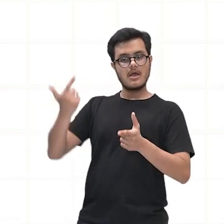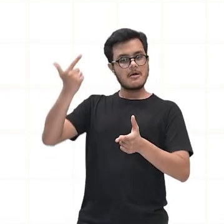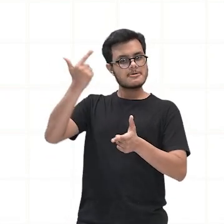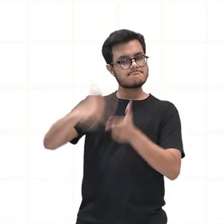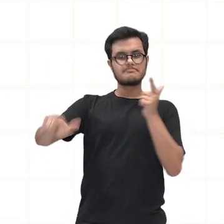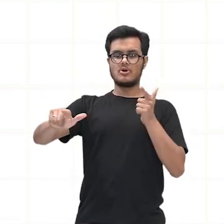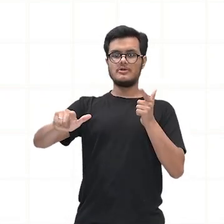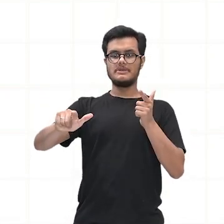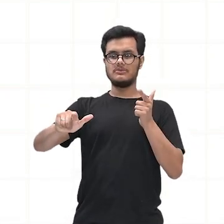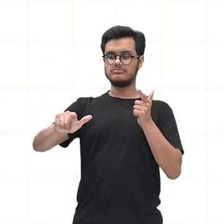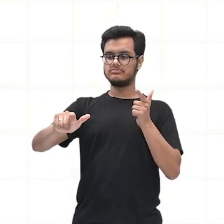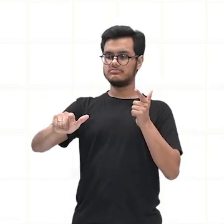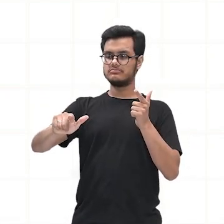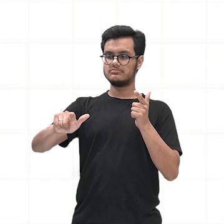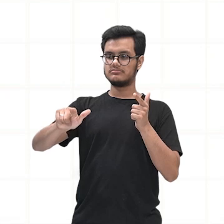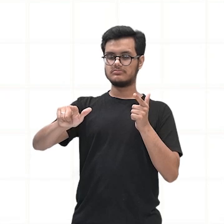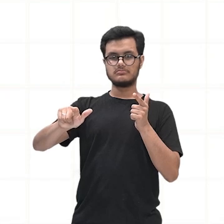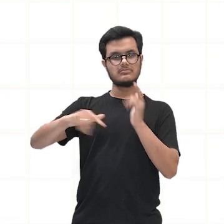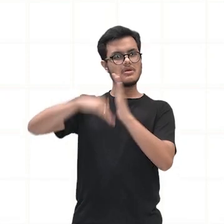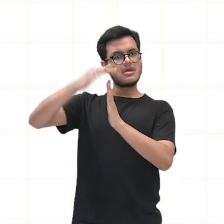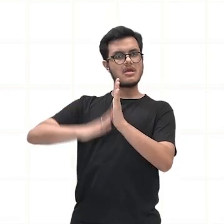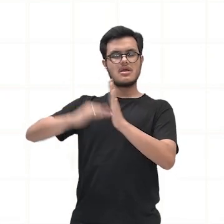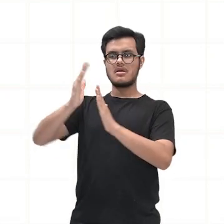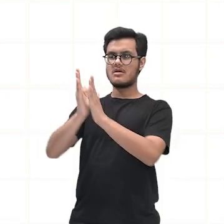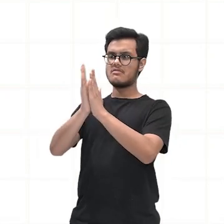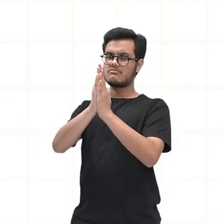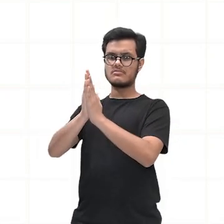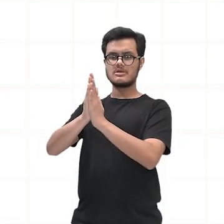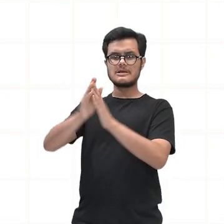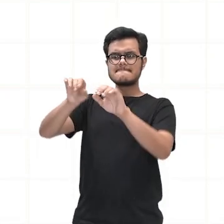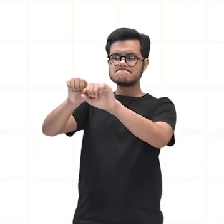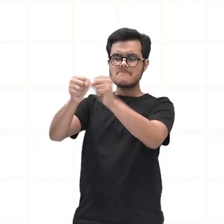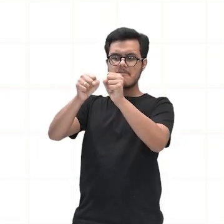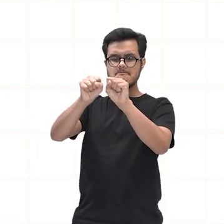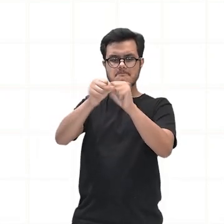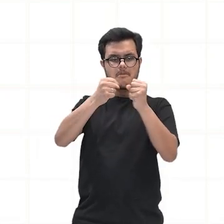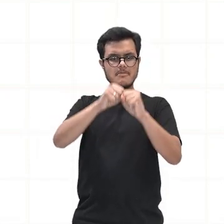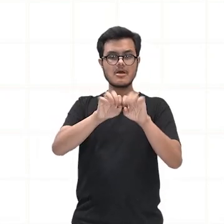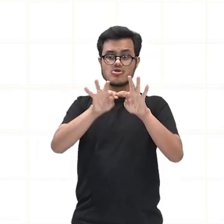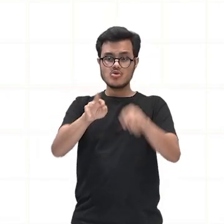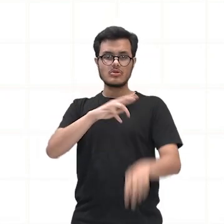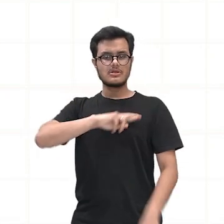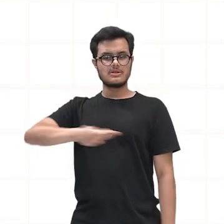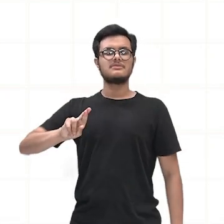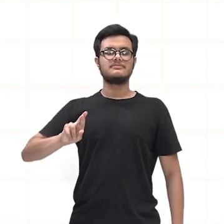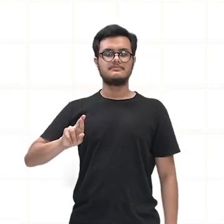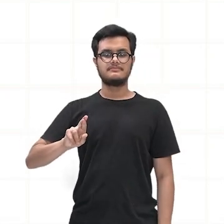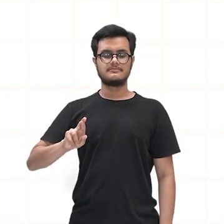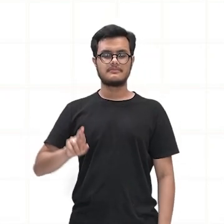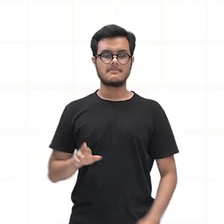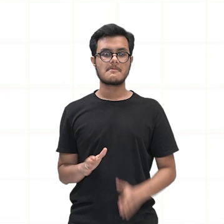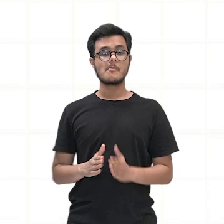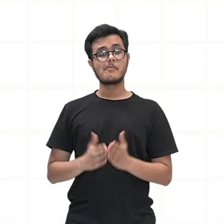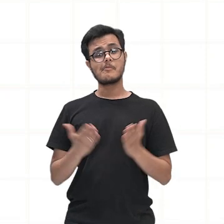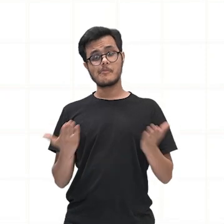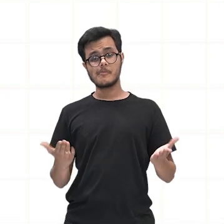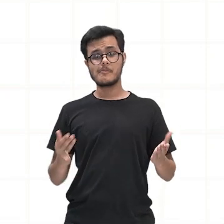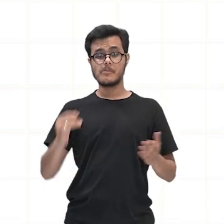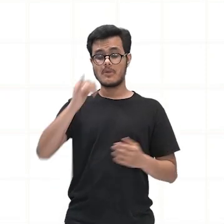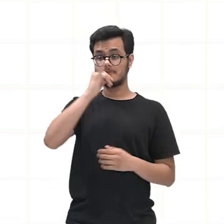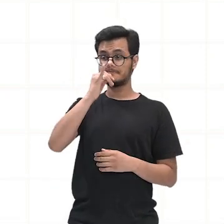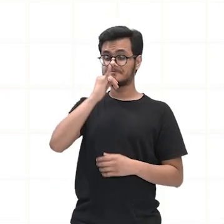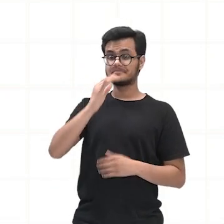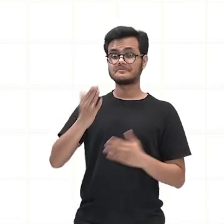às imagens religiosas e ordenando a destruição de ícones em todo o Império Bizantino. Afinal de contas, era